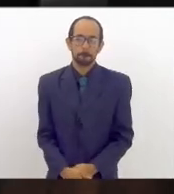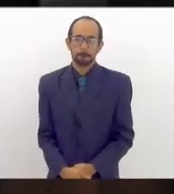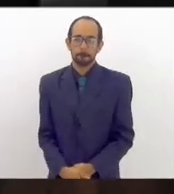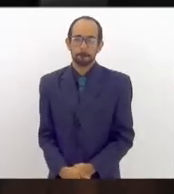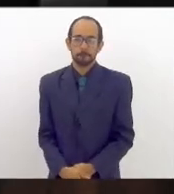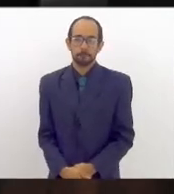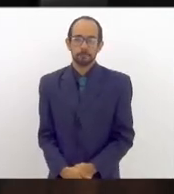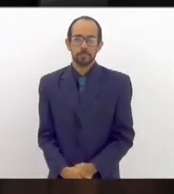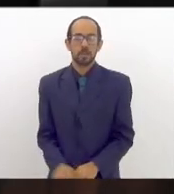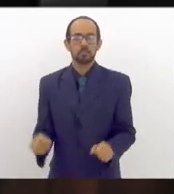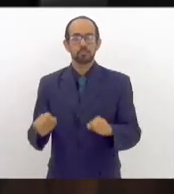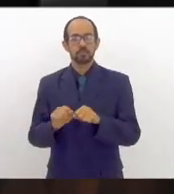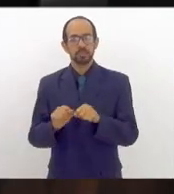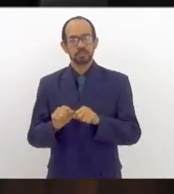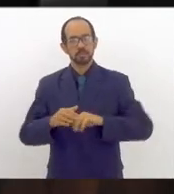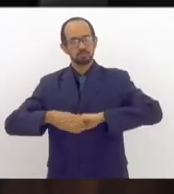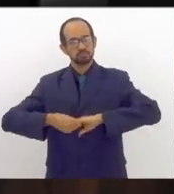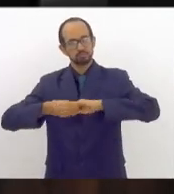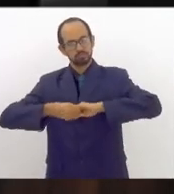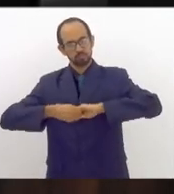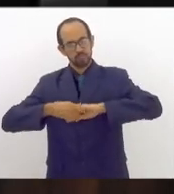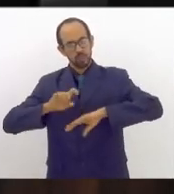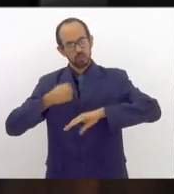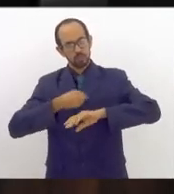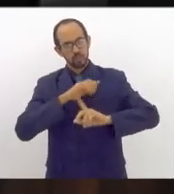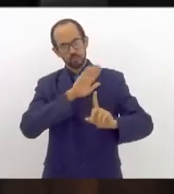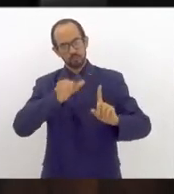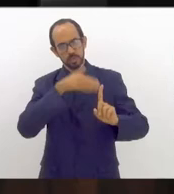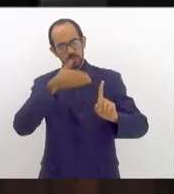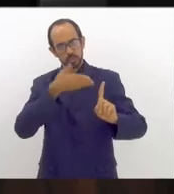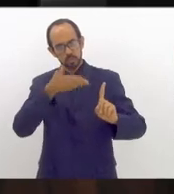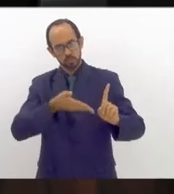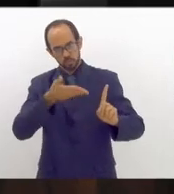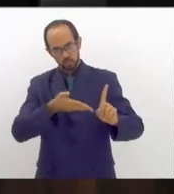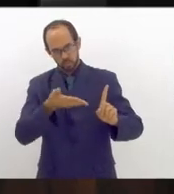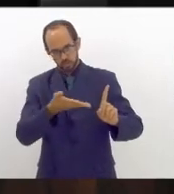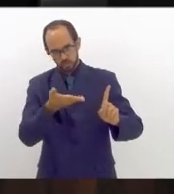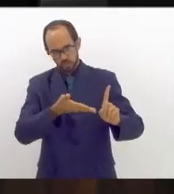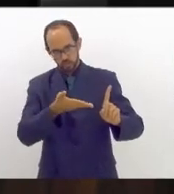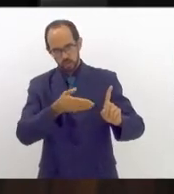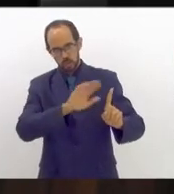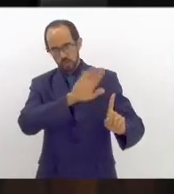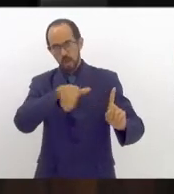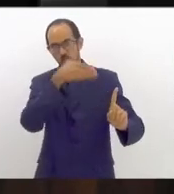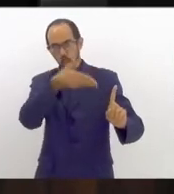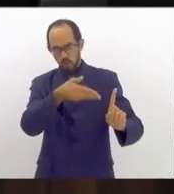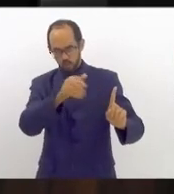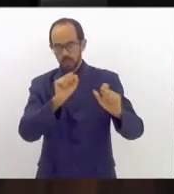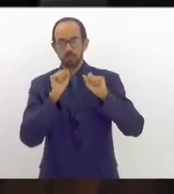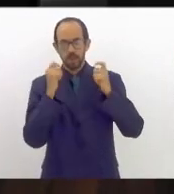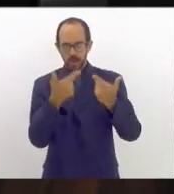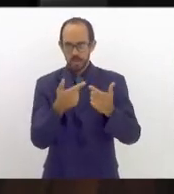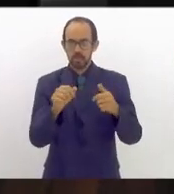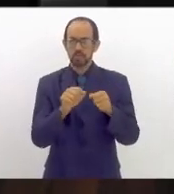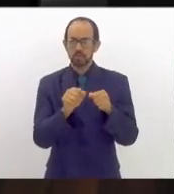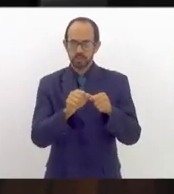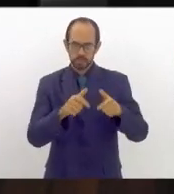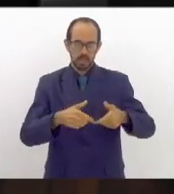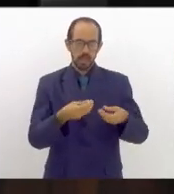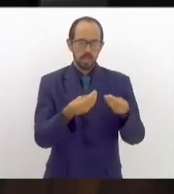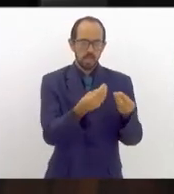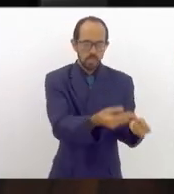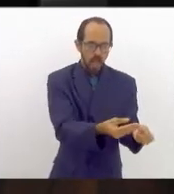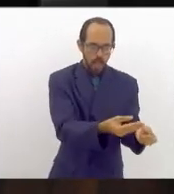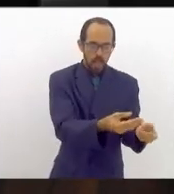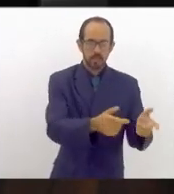fazer uma breve saudação aqui aos nossos homenageados É uma honra para alérgica poder prestar esta merecido homenagem